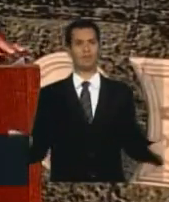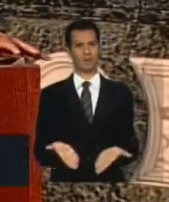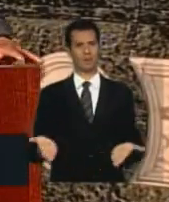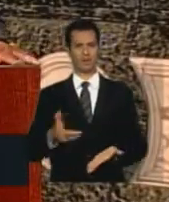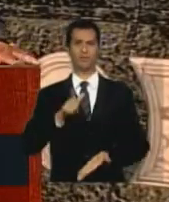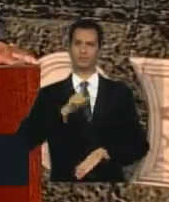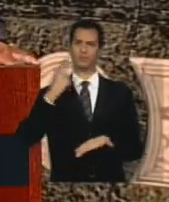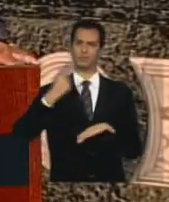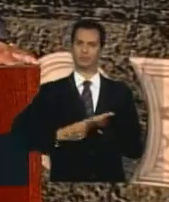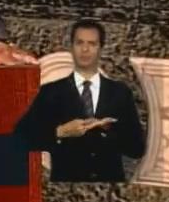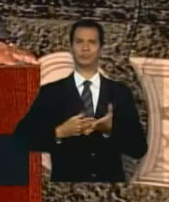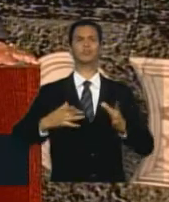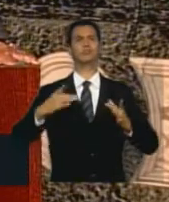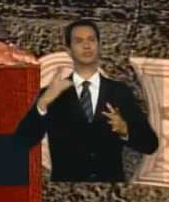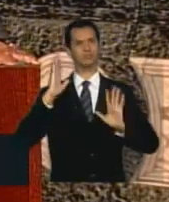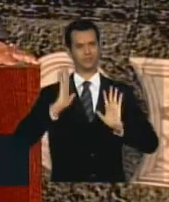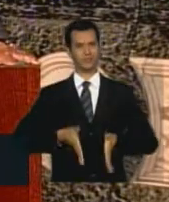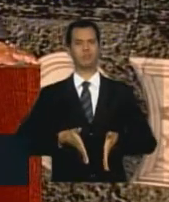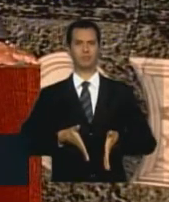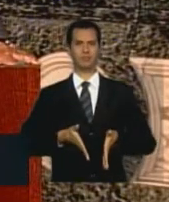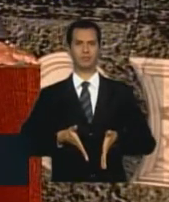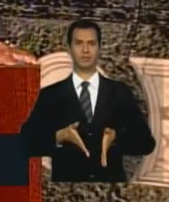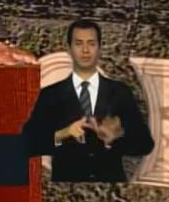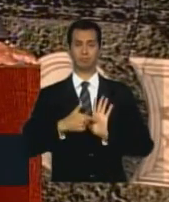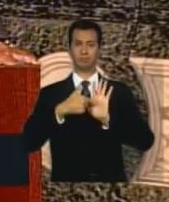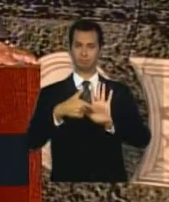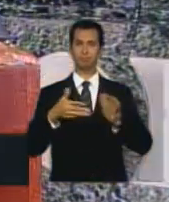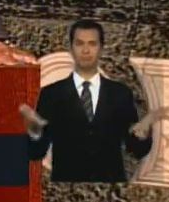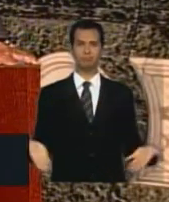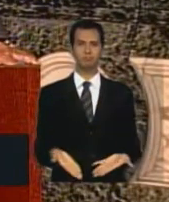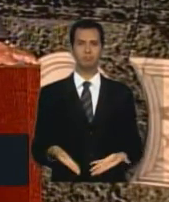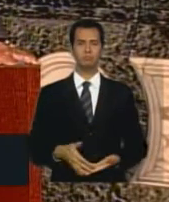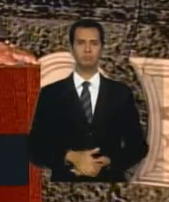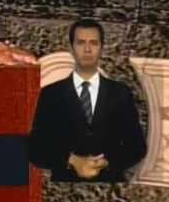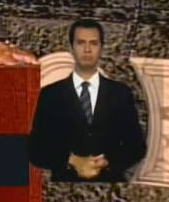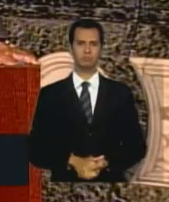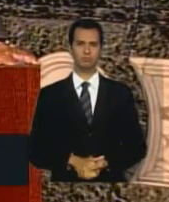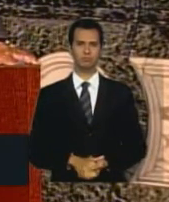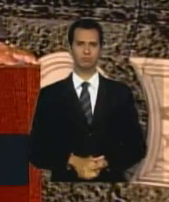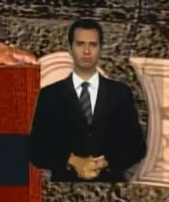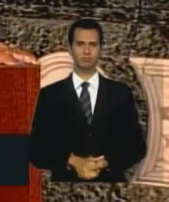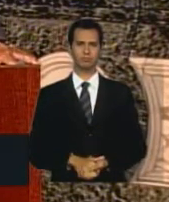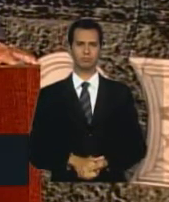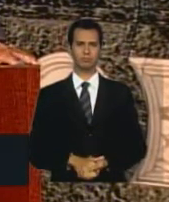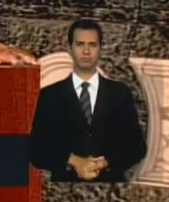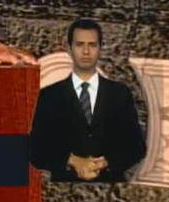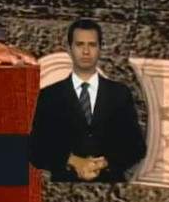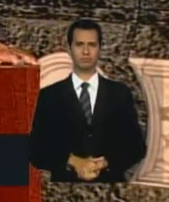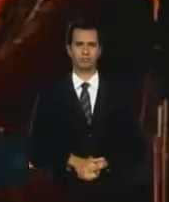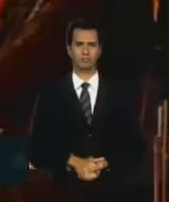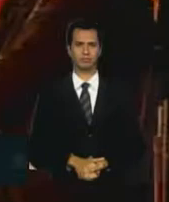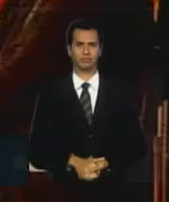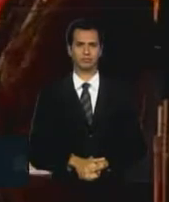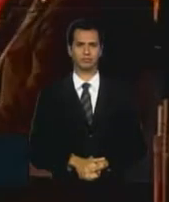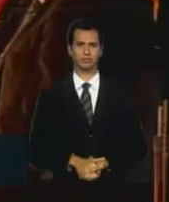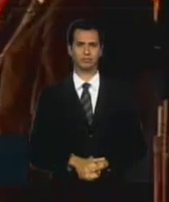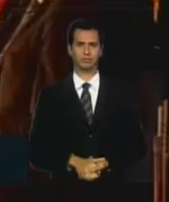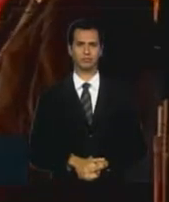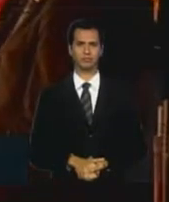é apresentado publicamente pelo ministro Adams aqui nessa tribuna.